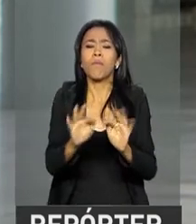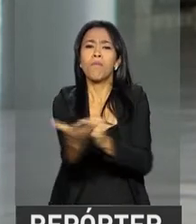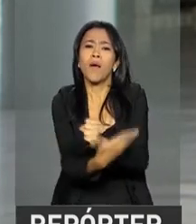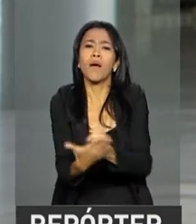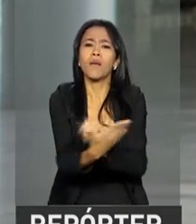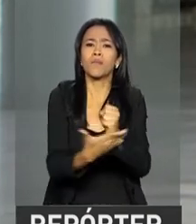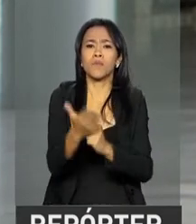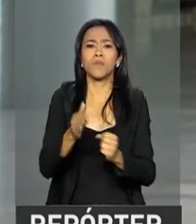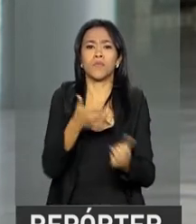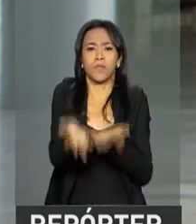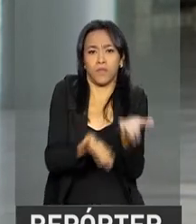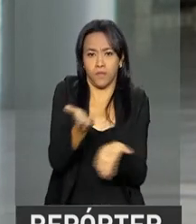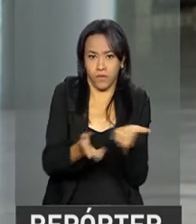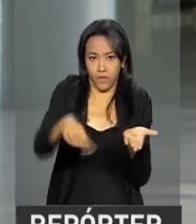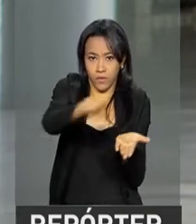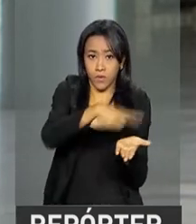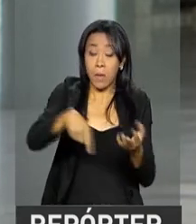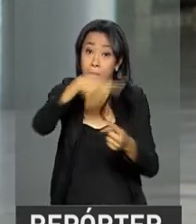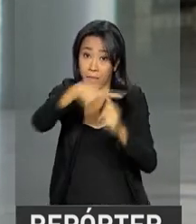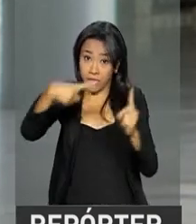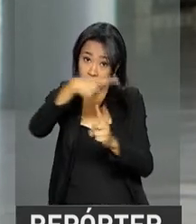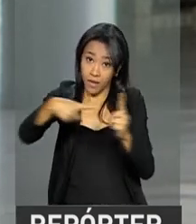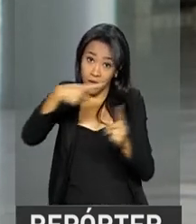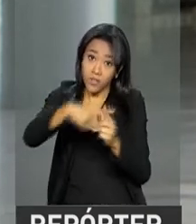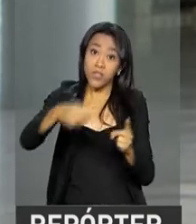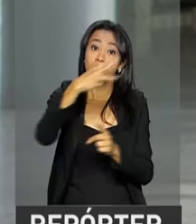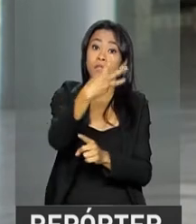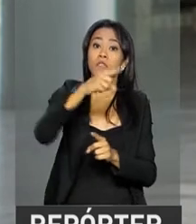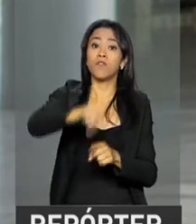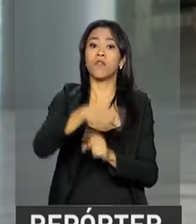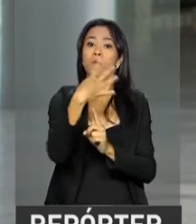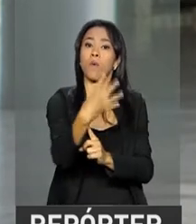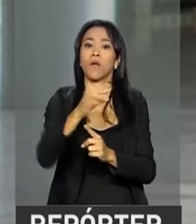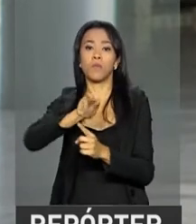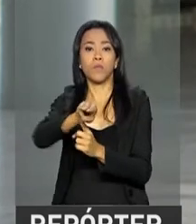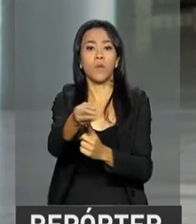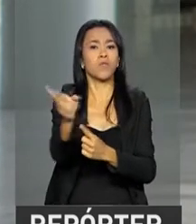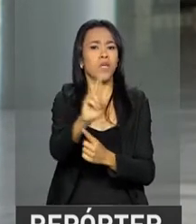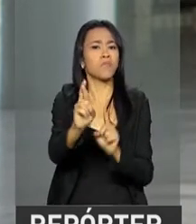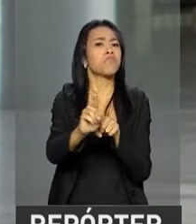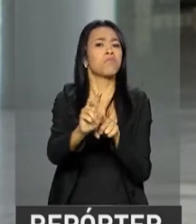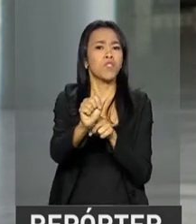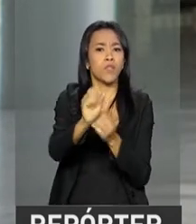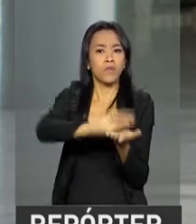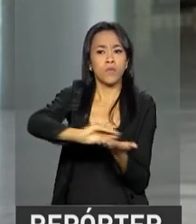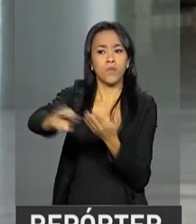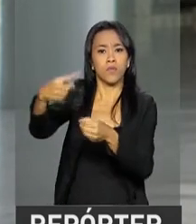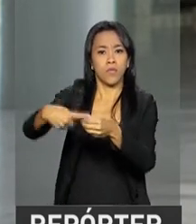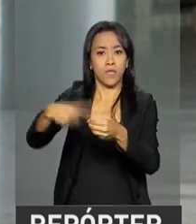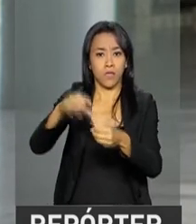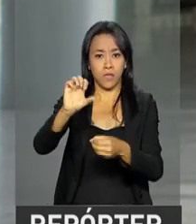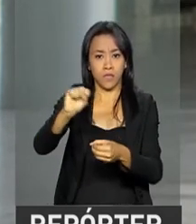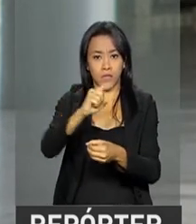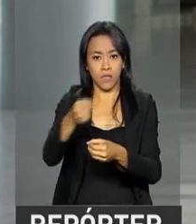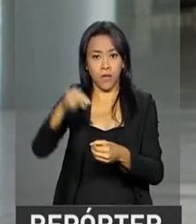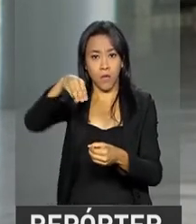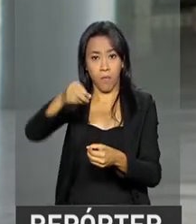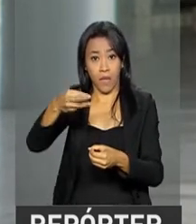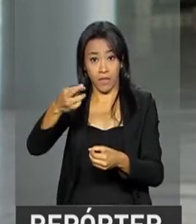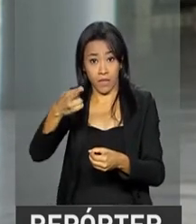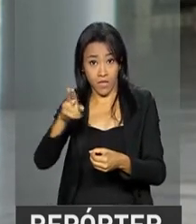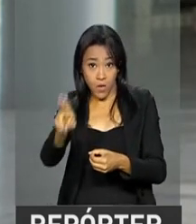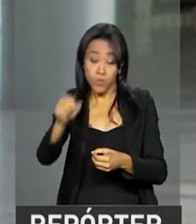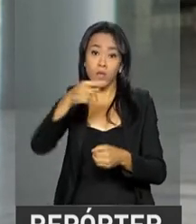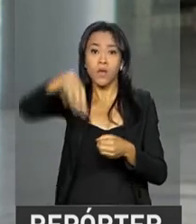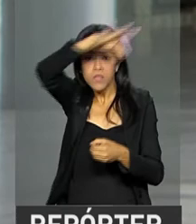quase metade desse valor cerca de 3,4 milhões de reais vai para são mateus no espírito santo onde o mar